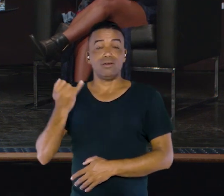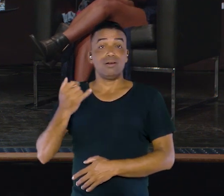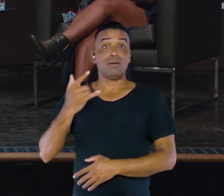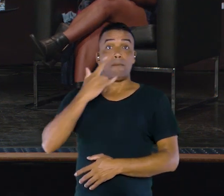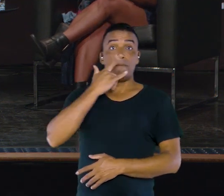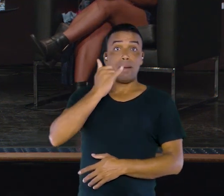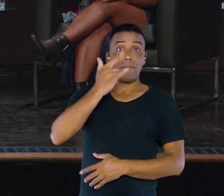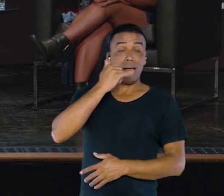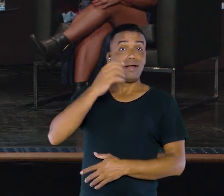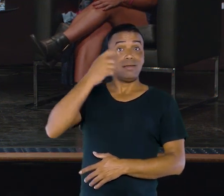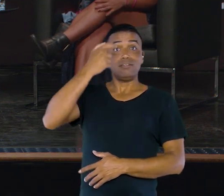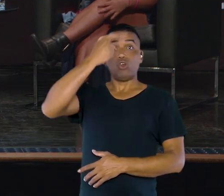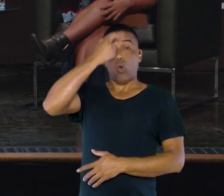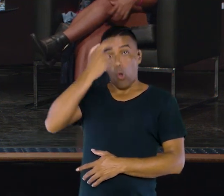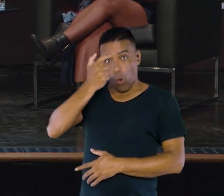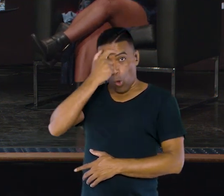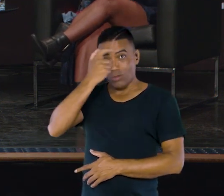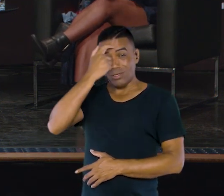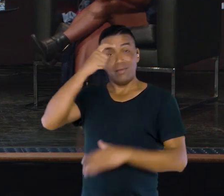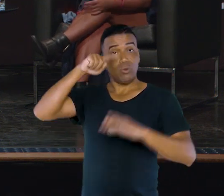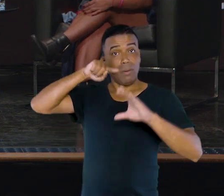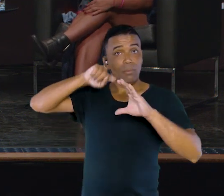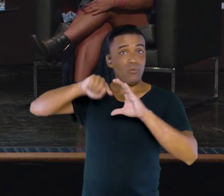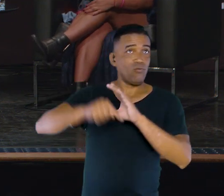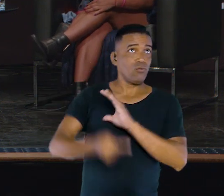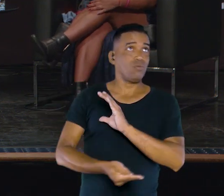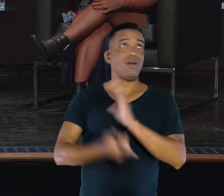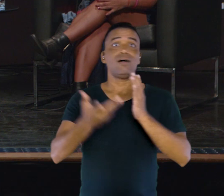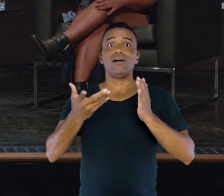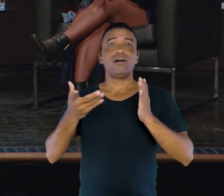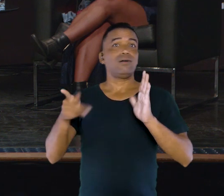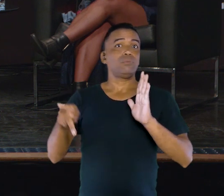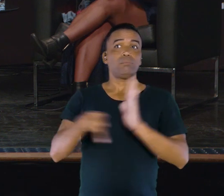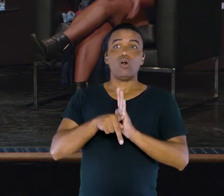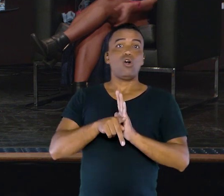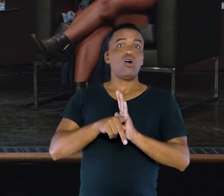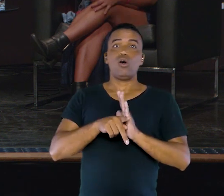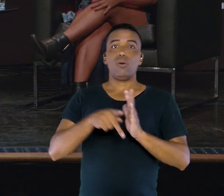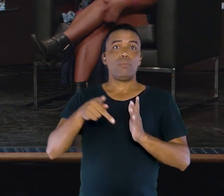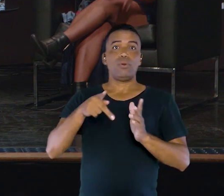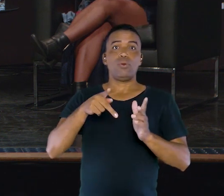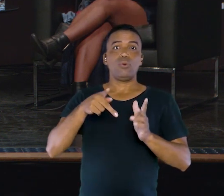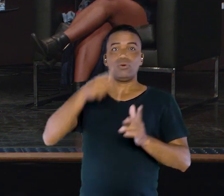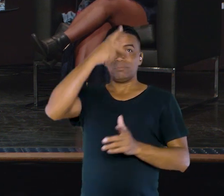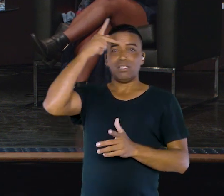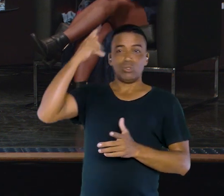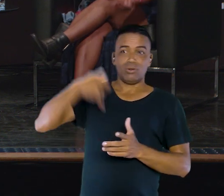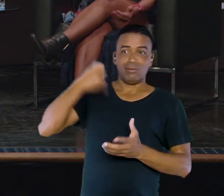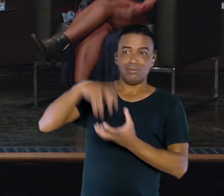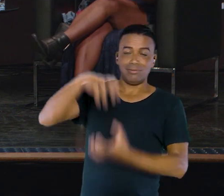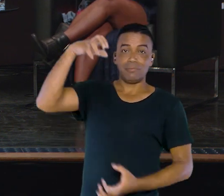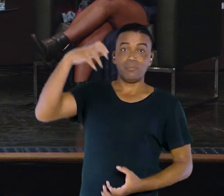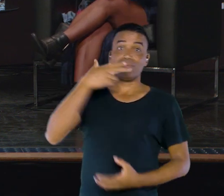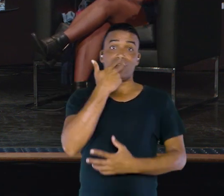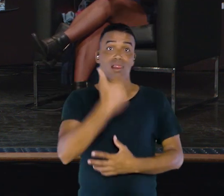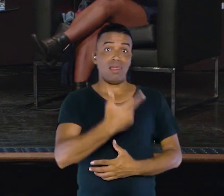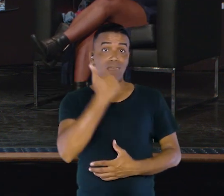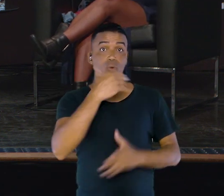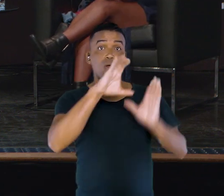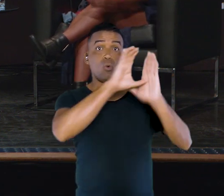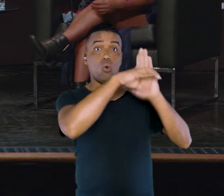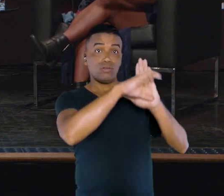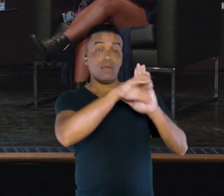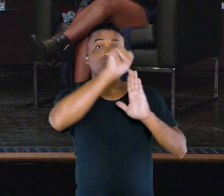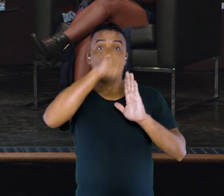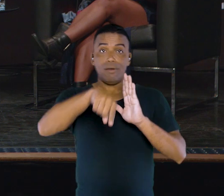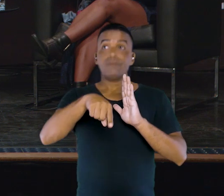cientes desses conceitos, que eu tenho aprofundado isso com os mais velhos, explicar na língua que esse